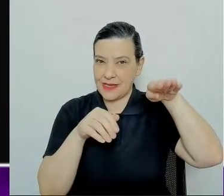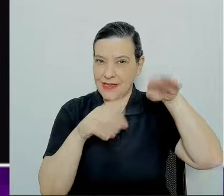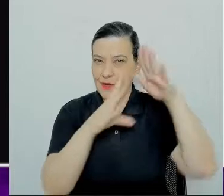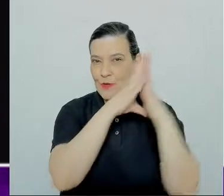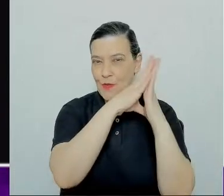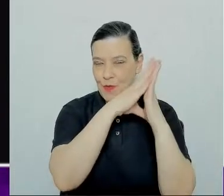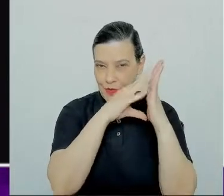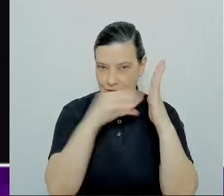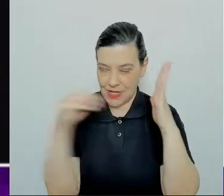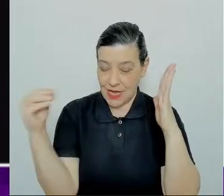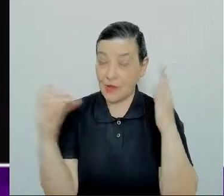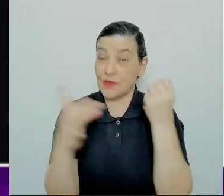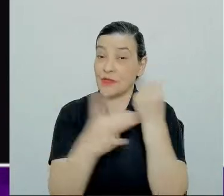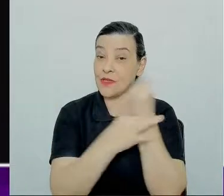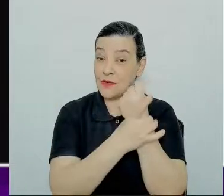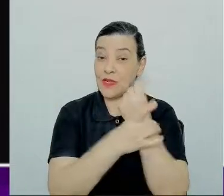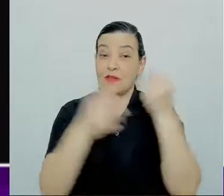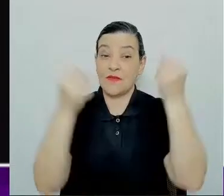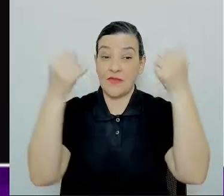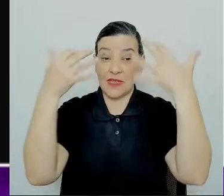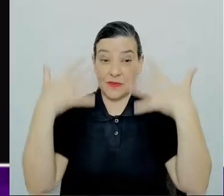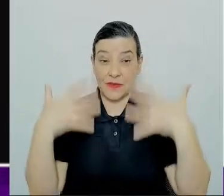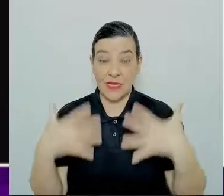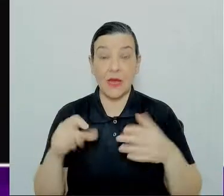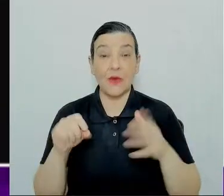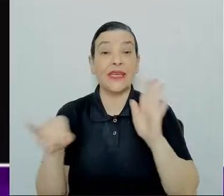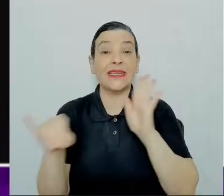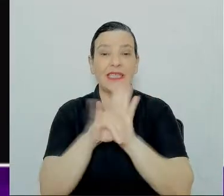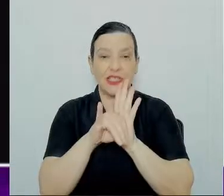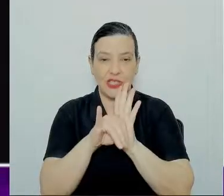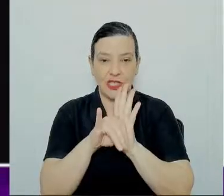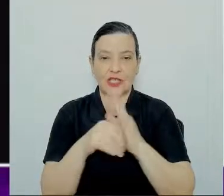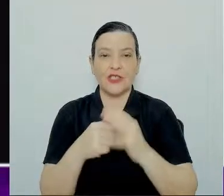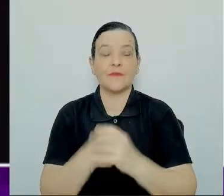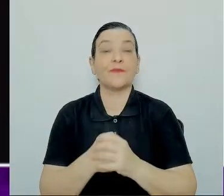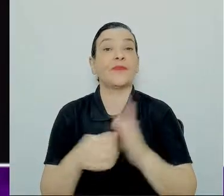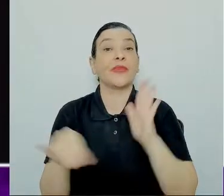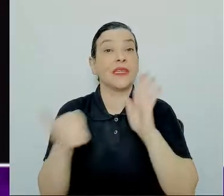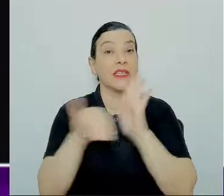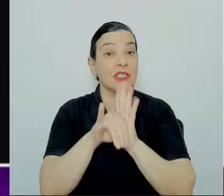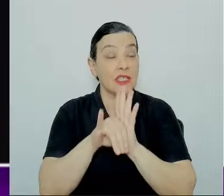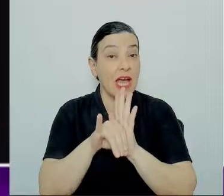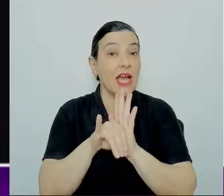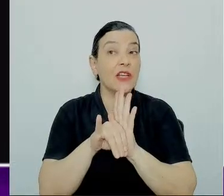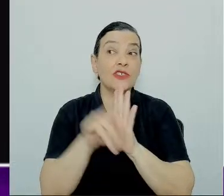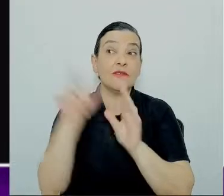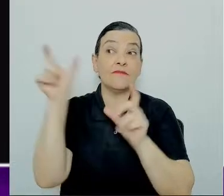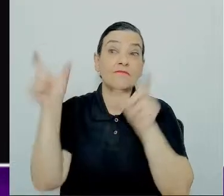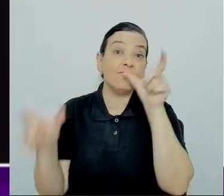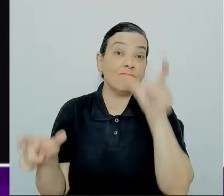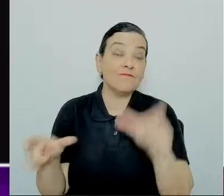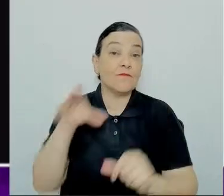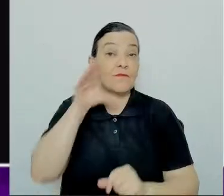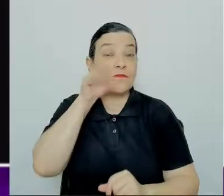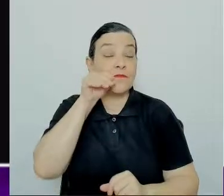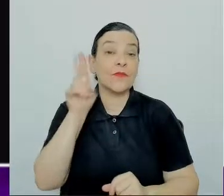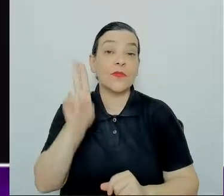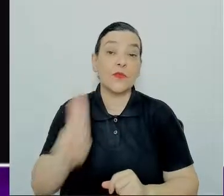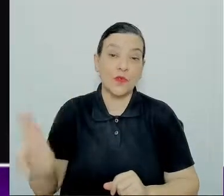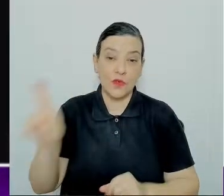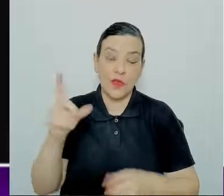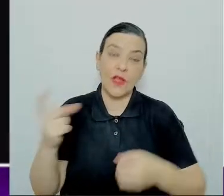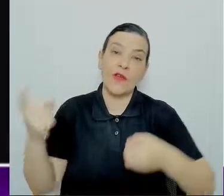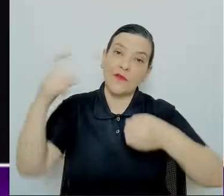segurança, onde nós vamos falar sobre a identidade dos meus colaboradores e dos meus usuários. Então, voltando ao